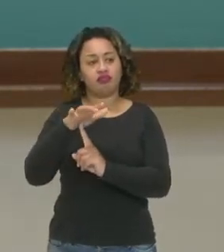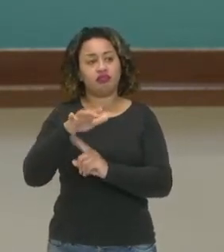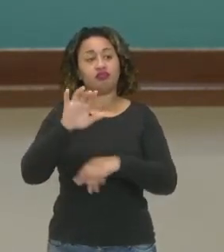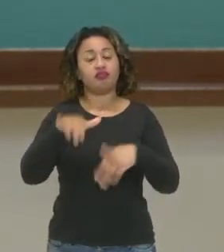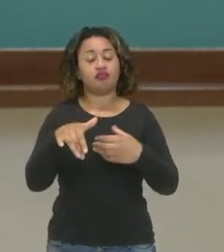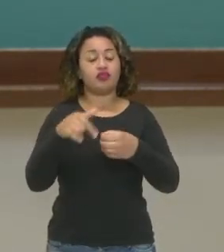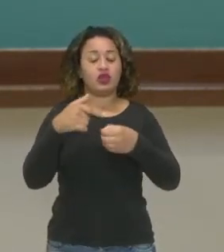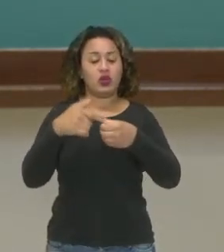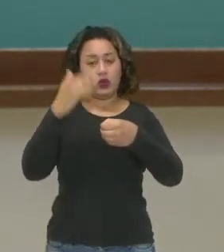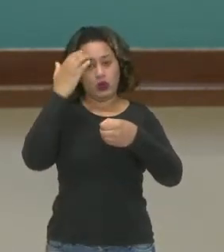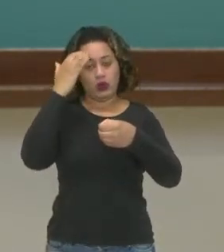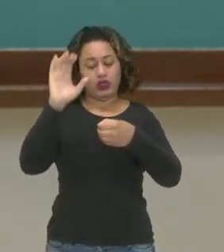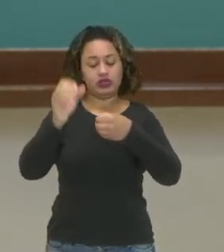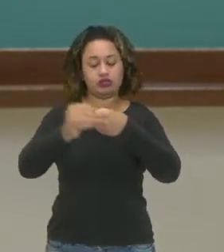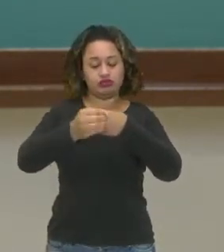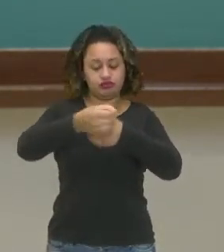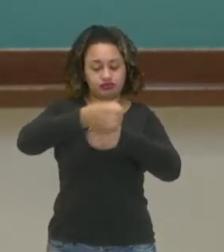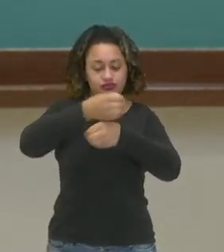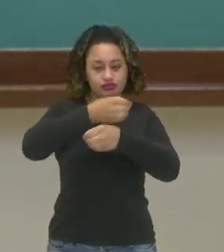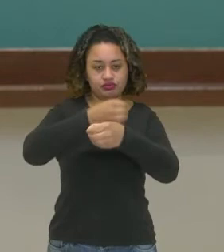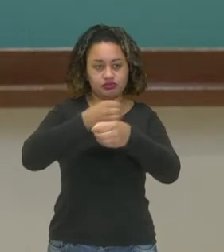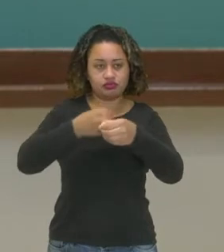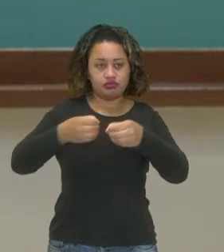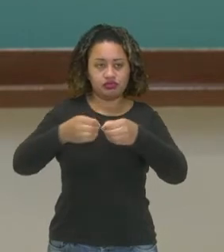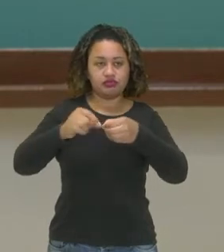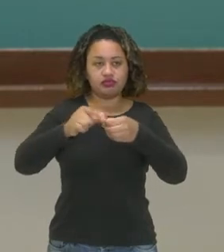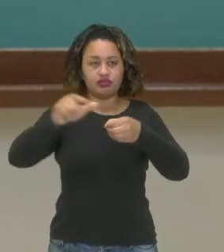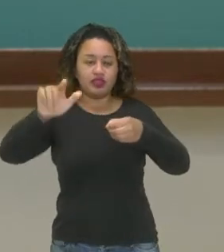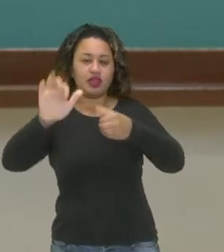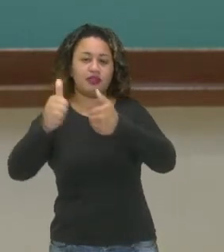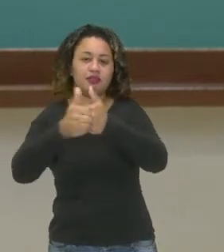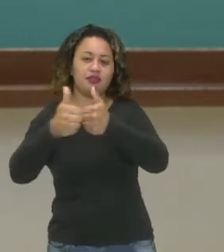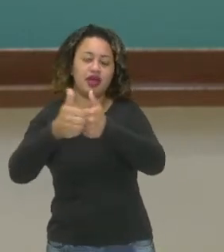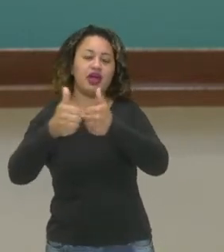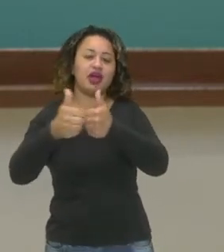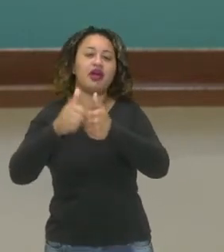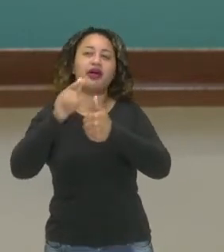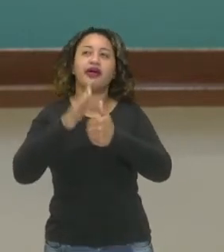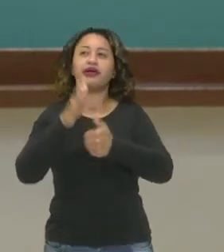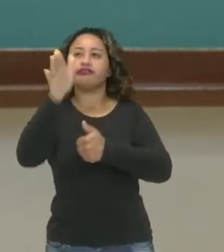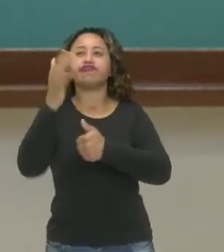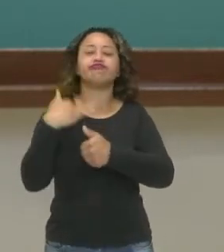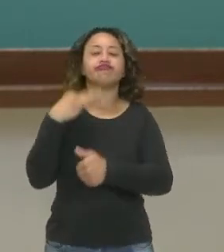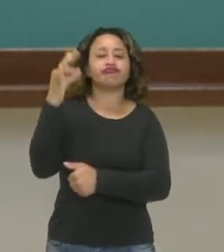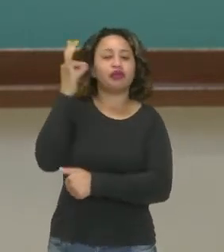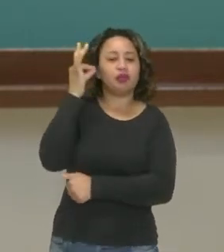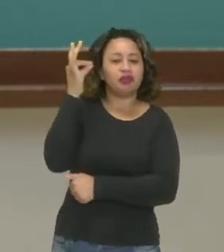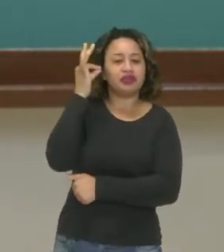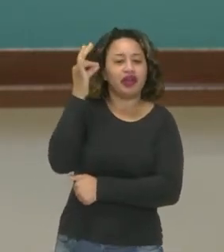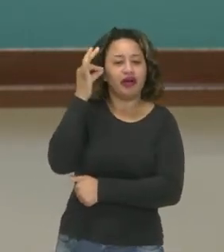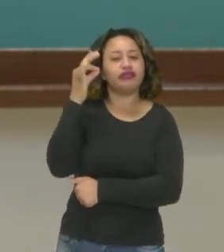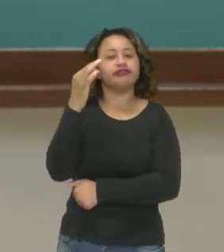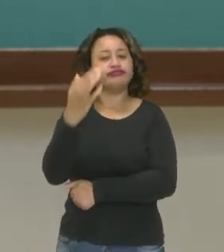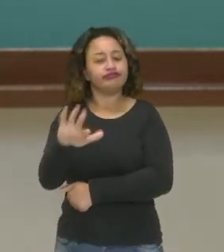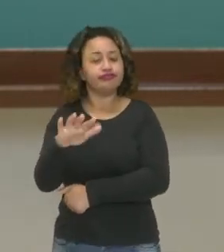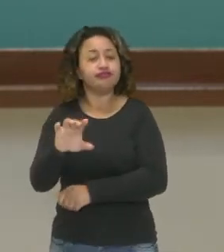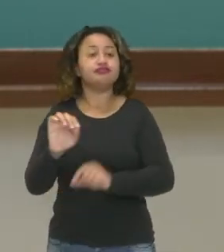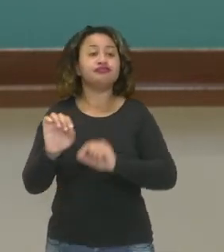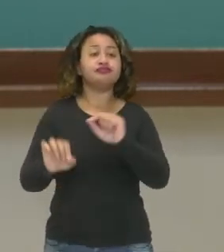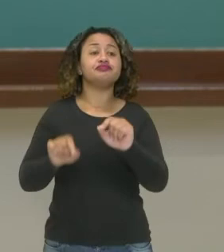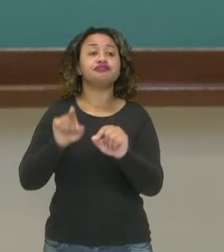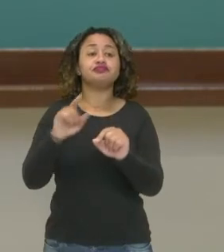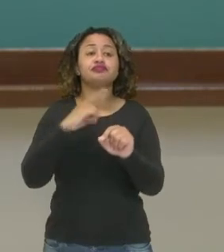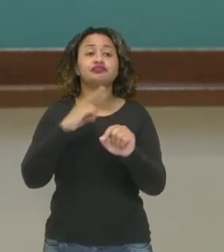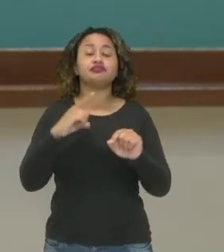de Curitiba, ali na região dos Campos Gerais, perto ali, indo como para Ponta Grossa, para aquele lado, né? Então, nós temos aí,